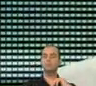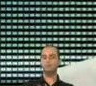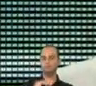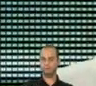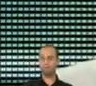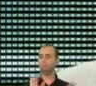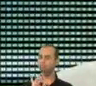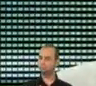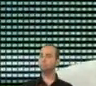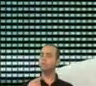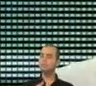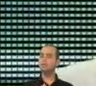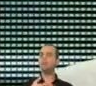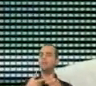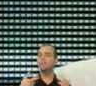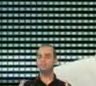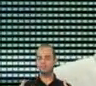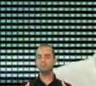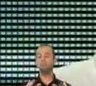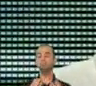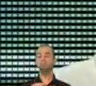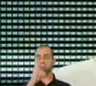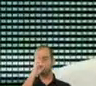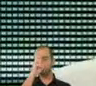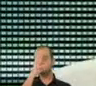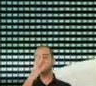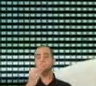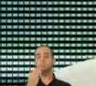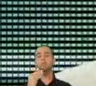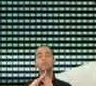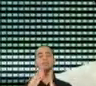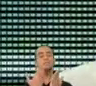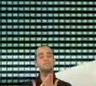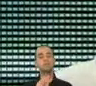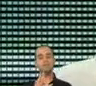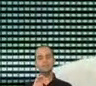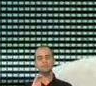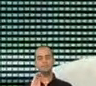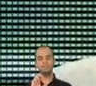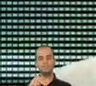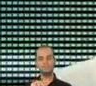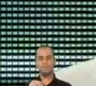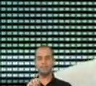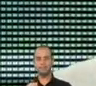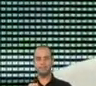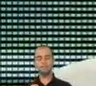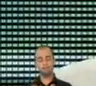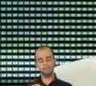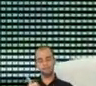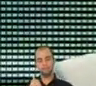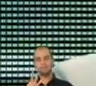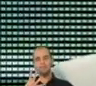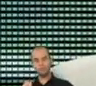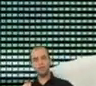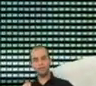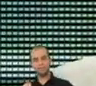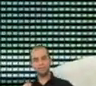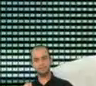educação profissional. Aliás, nós aumentamos enormemente as escolas técnicas.